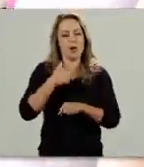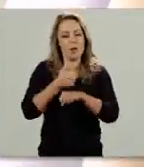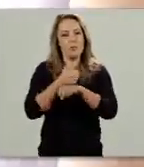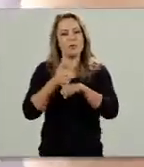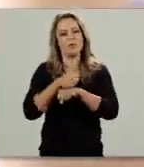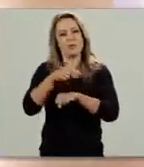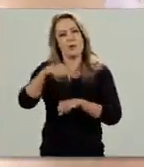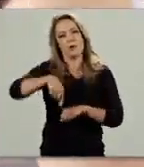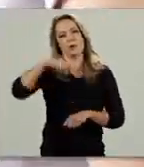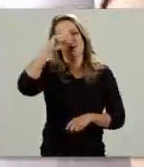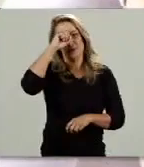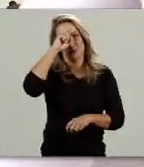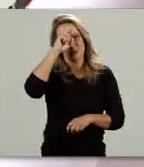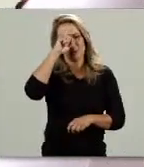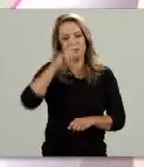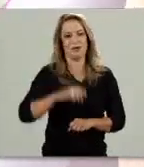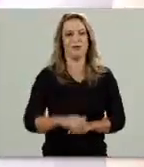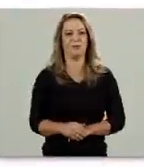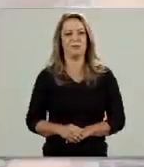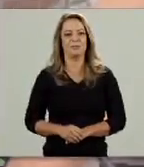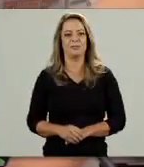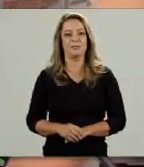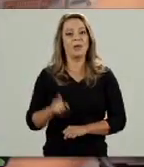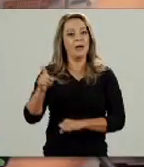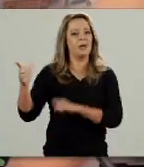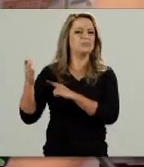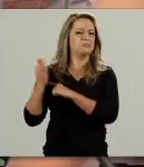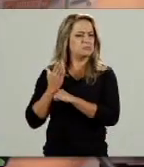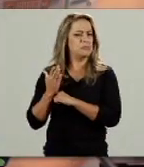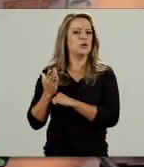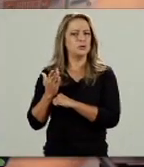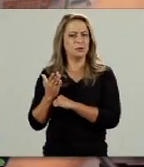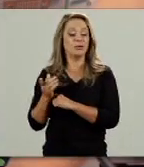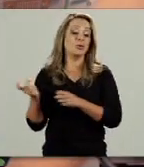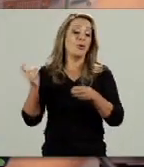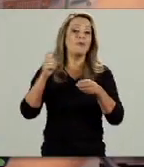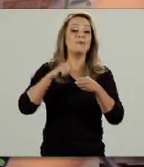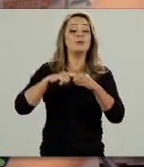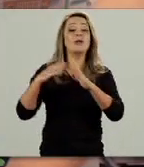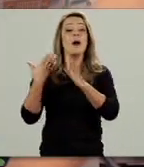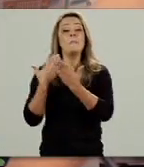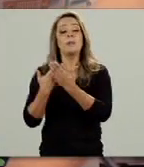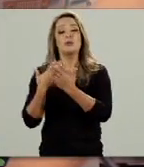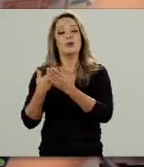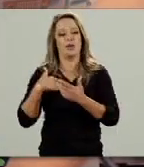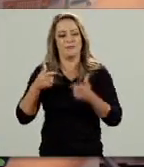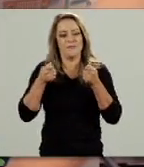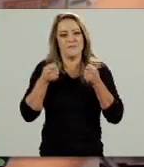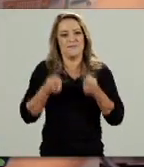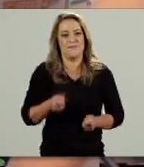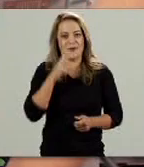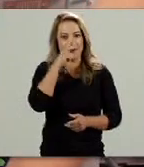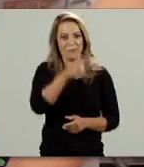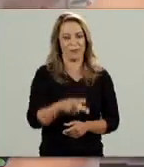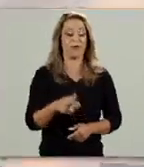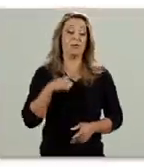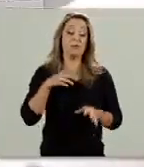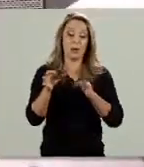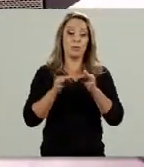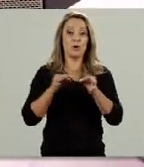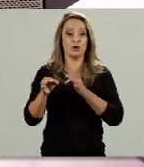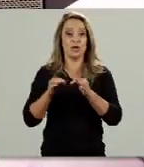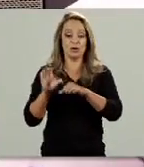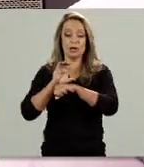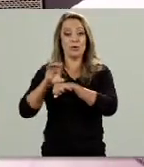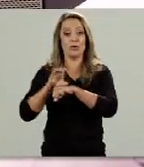descobri como profissional aqui no hospital. Elas estão me ajudando muito, que quando voltar para a escola, eu vou estar lá firme e forte. Que